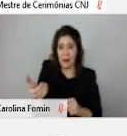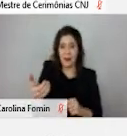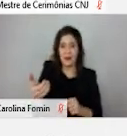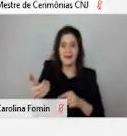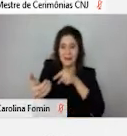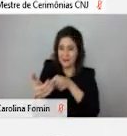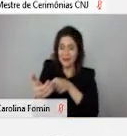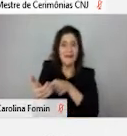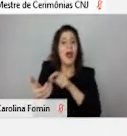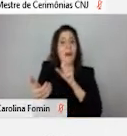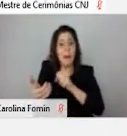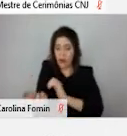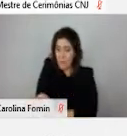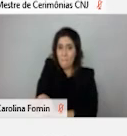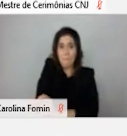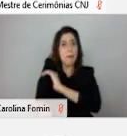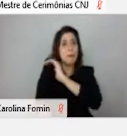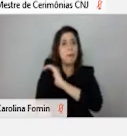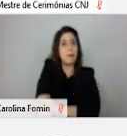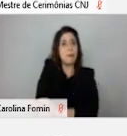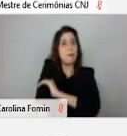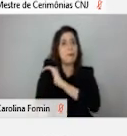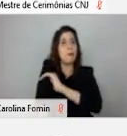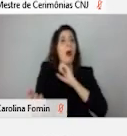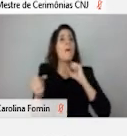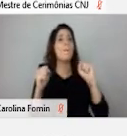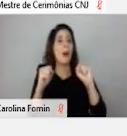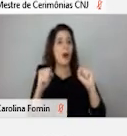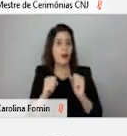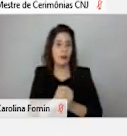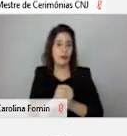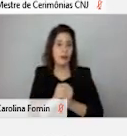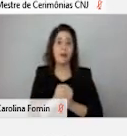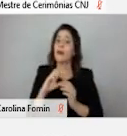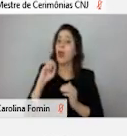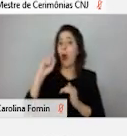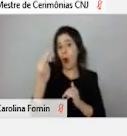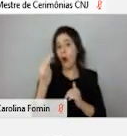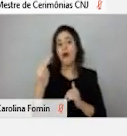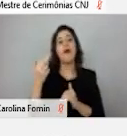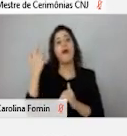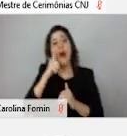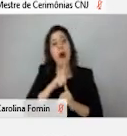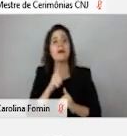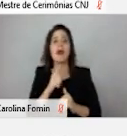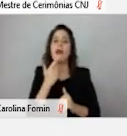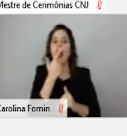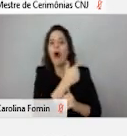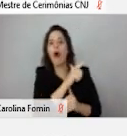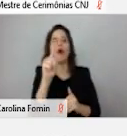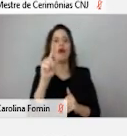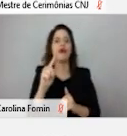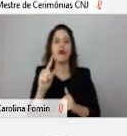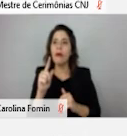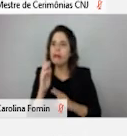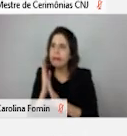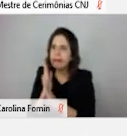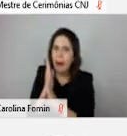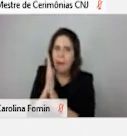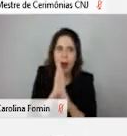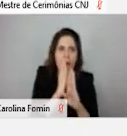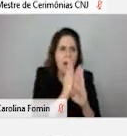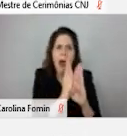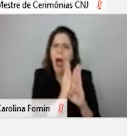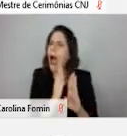você pode medir a pressão arterial de um indivíduo, você pode fazer várias outras inferências utilizando uma ferramenta que hoje já está com o